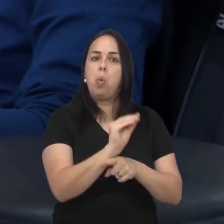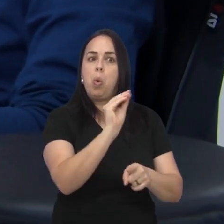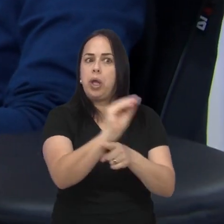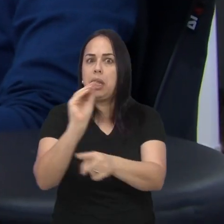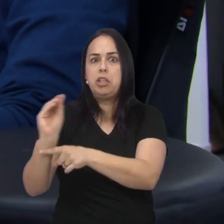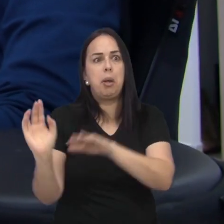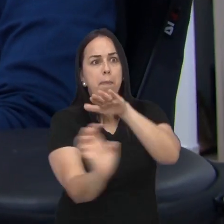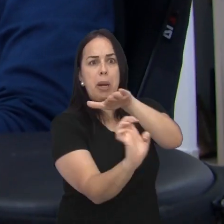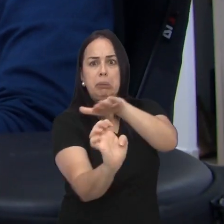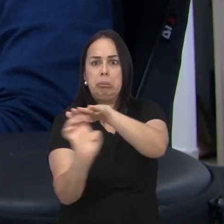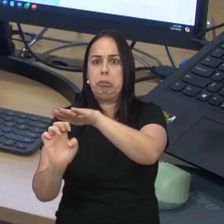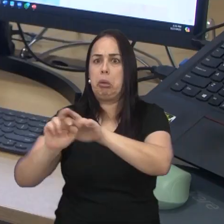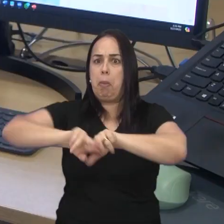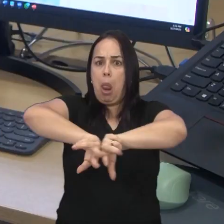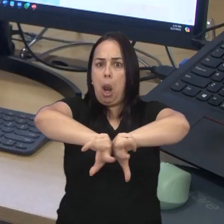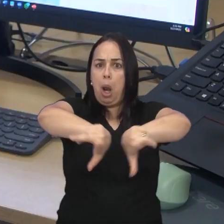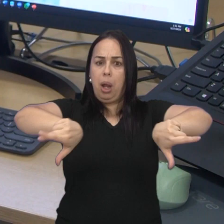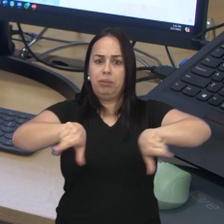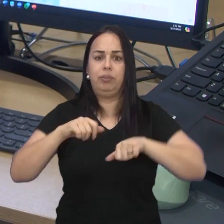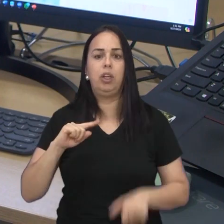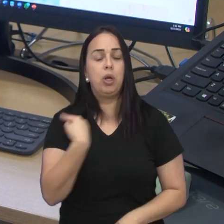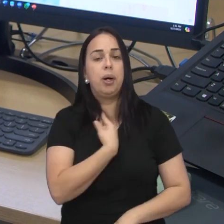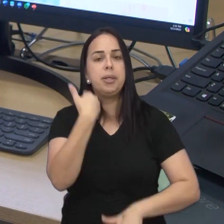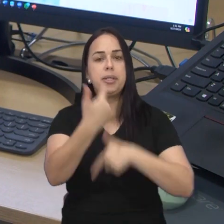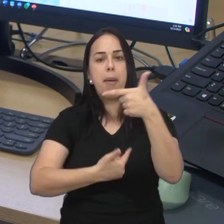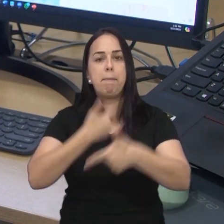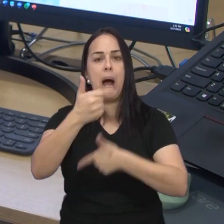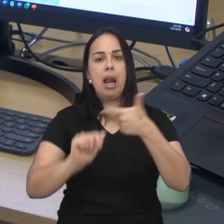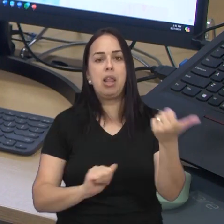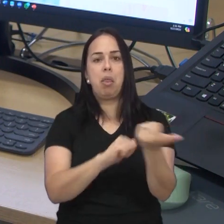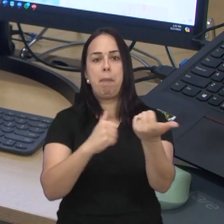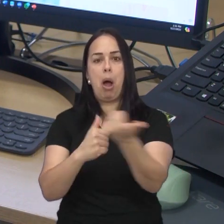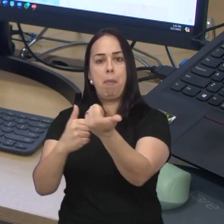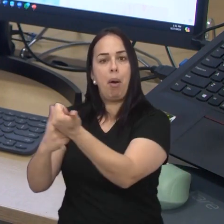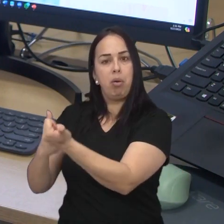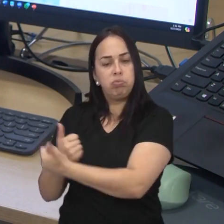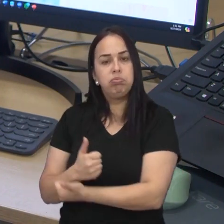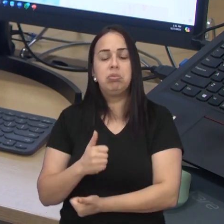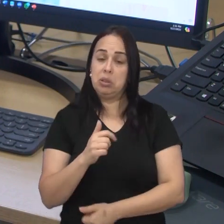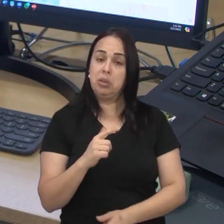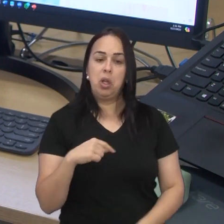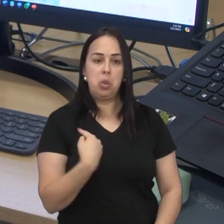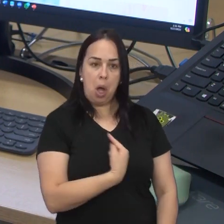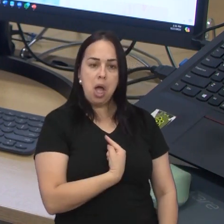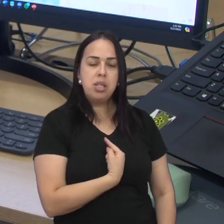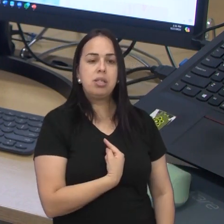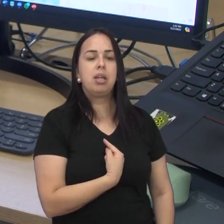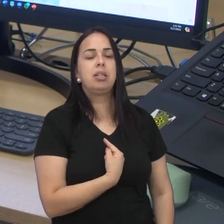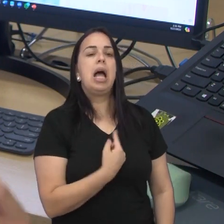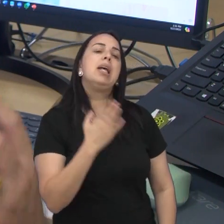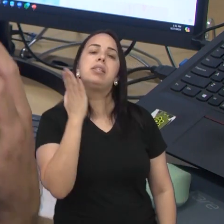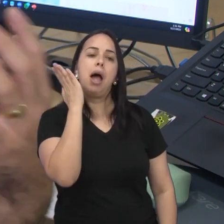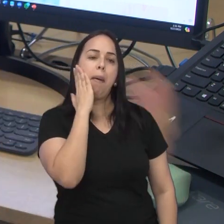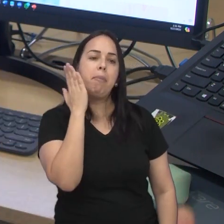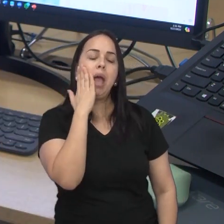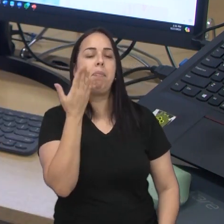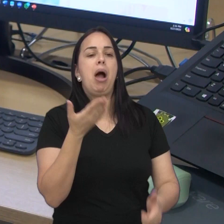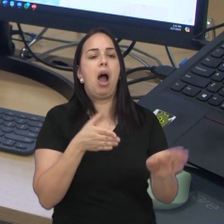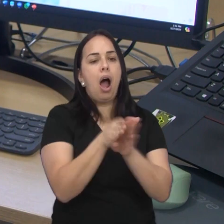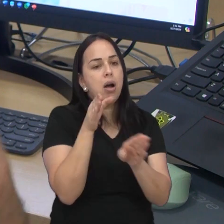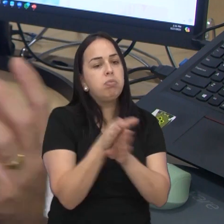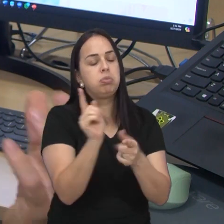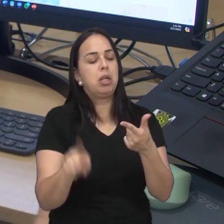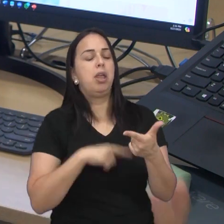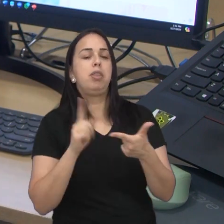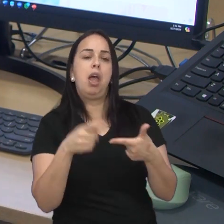TI de diversas empresas. A gente atua com a parte de suporte em TI para empresas, né? Nós englobamos ali toda a parte de